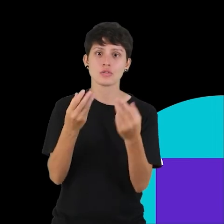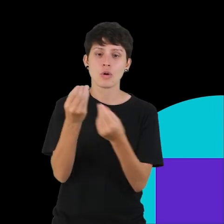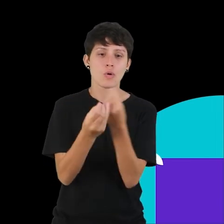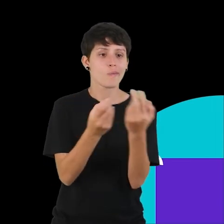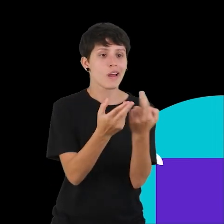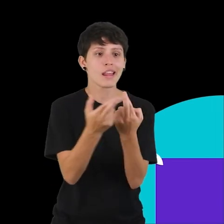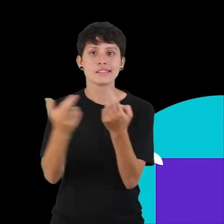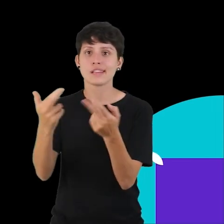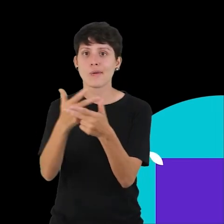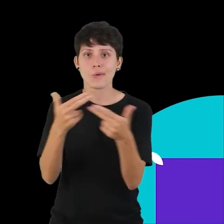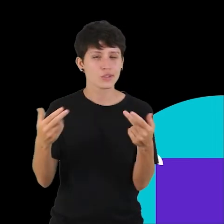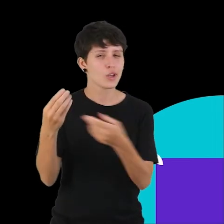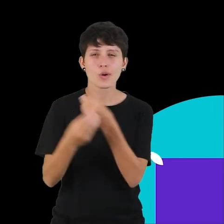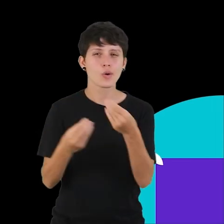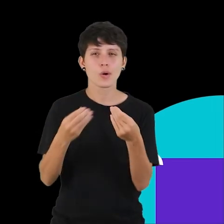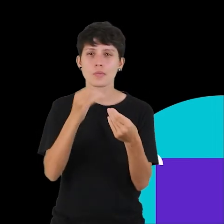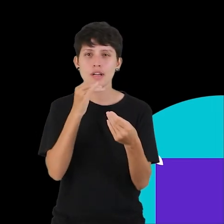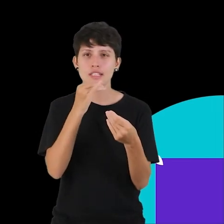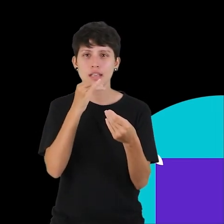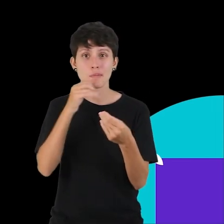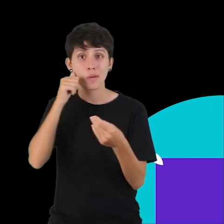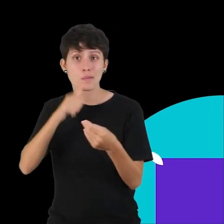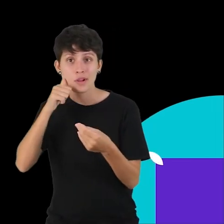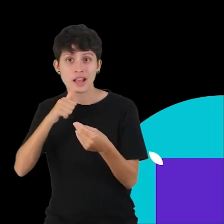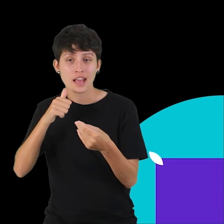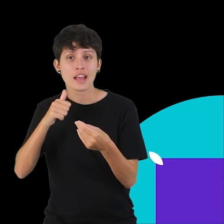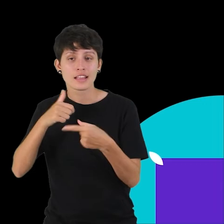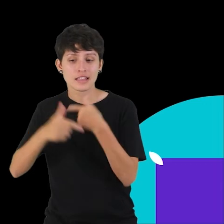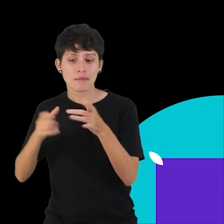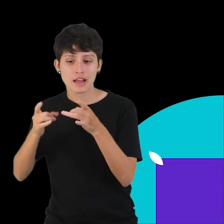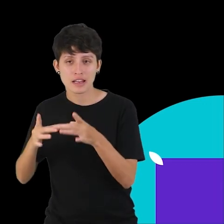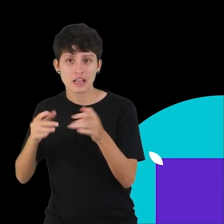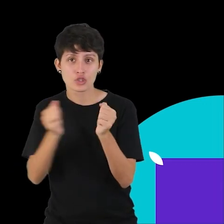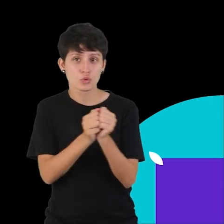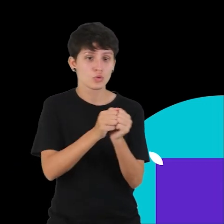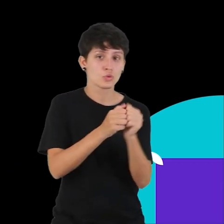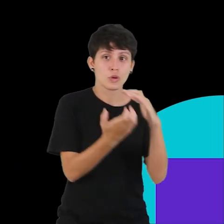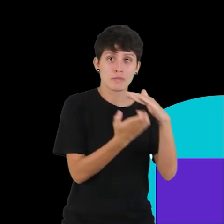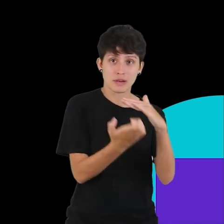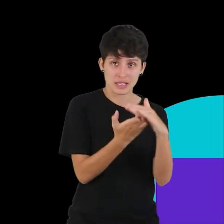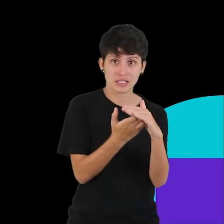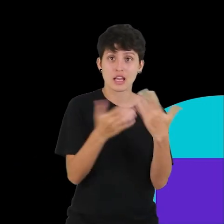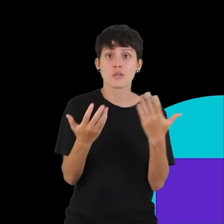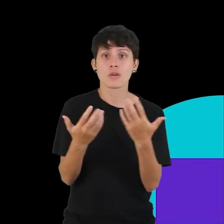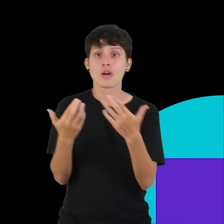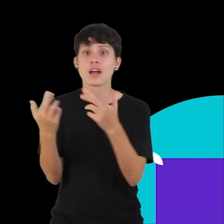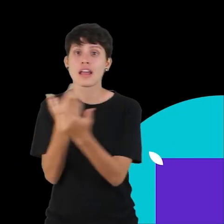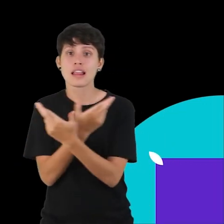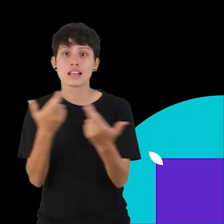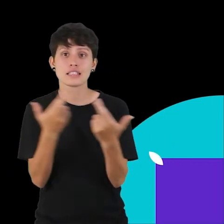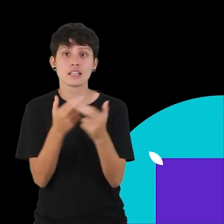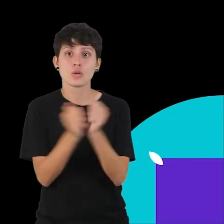na linguagem técnica, que são ciclos positivos ou negativos, né, no sentido de ciclos que se